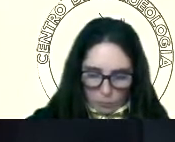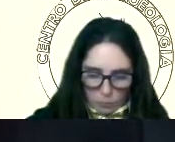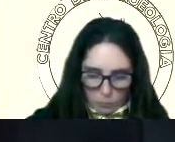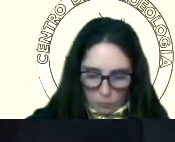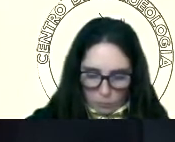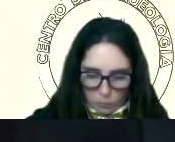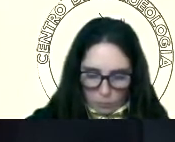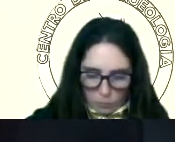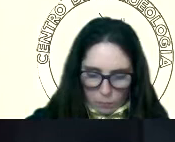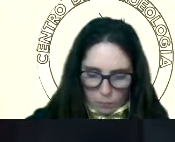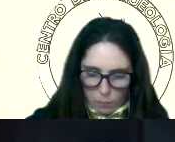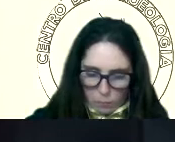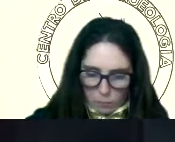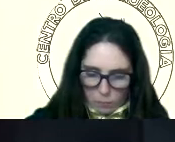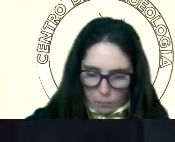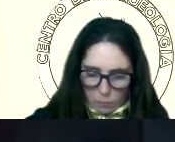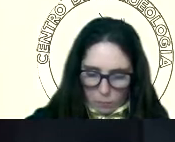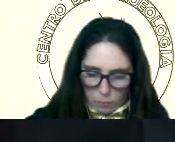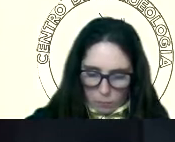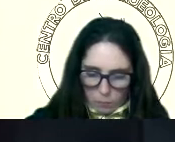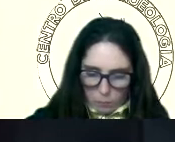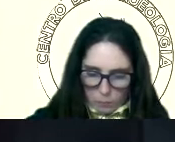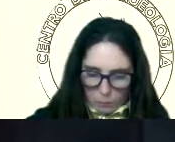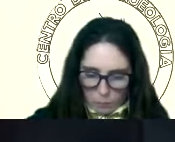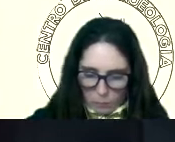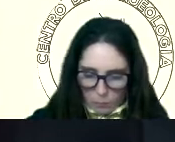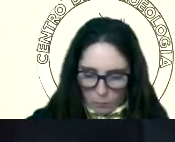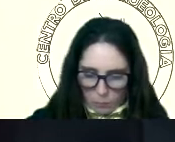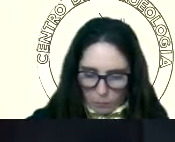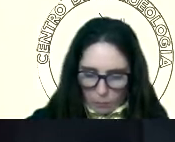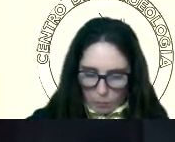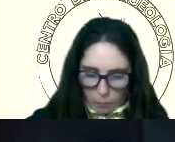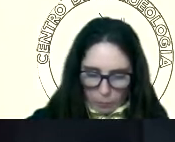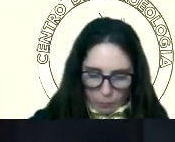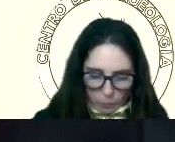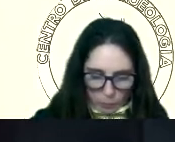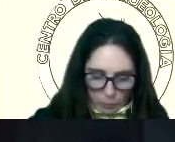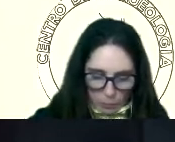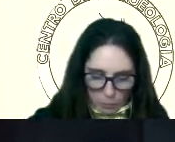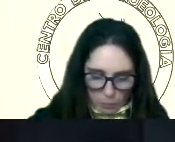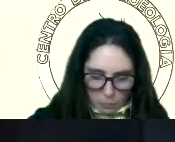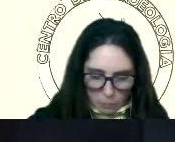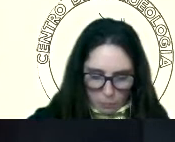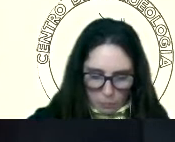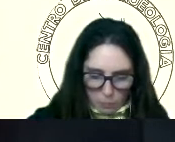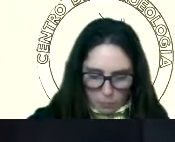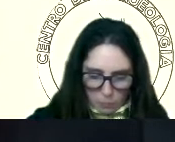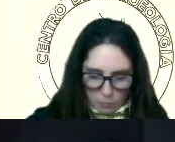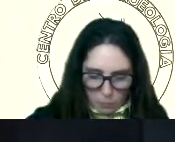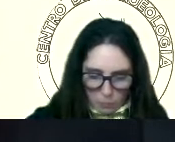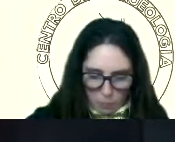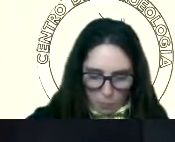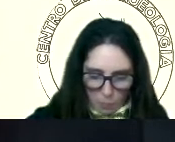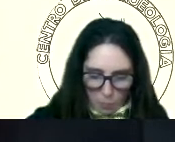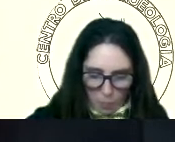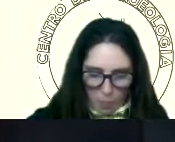seguir. Ou seja, no lado esquerdo, veem que isto é uma peça única, portanto,